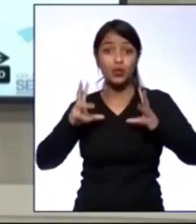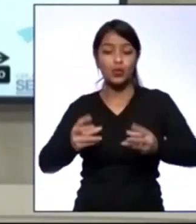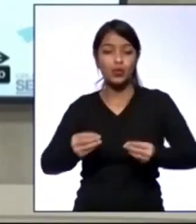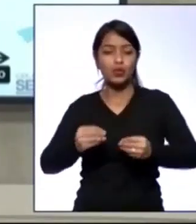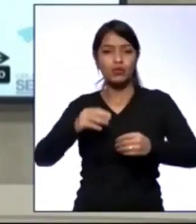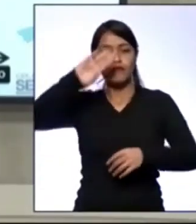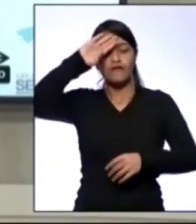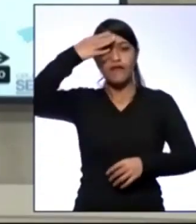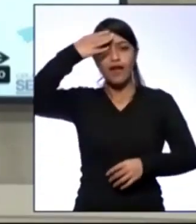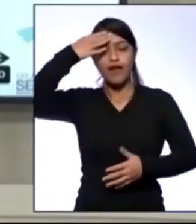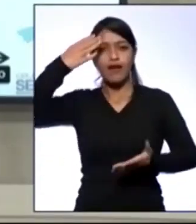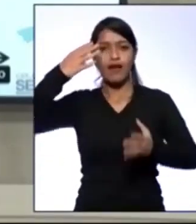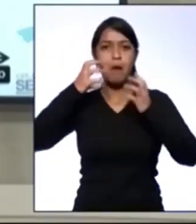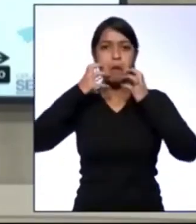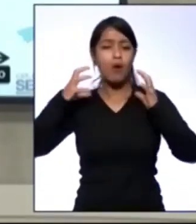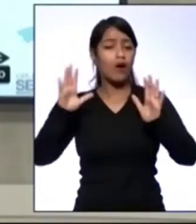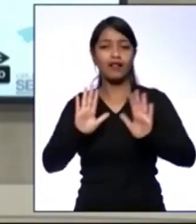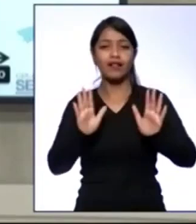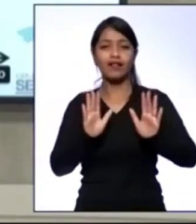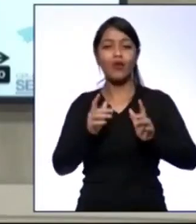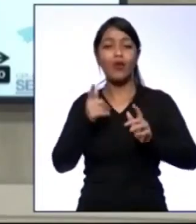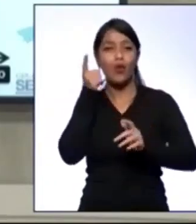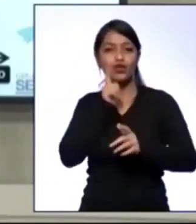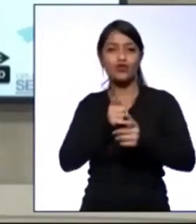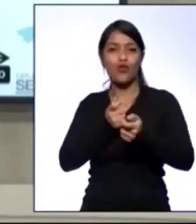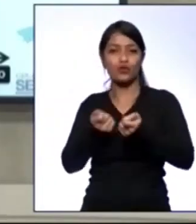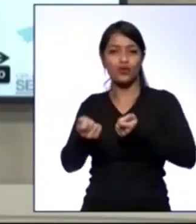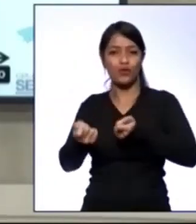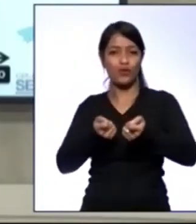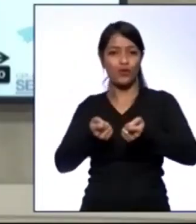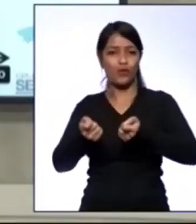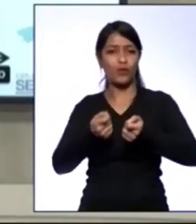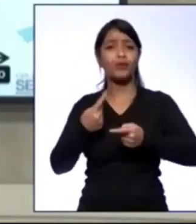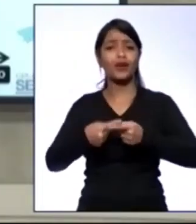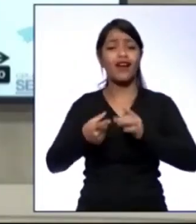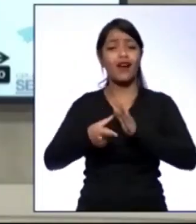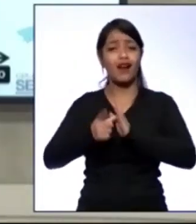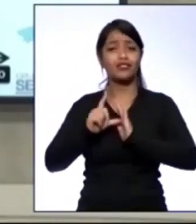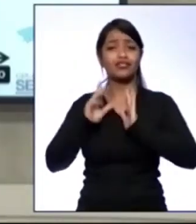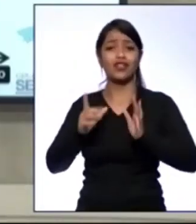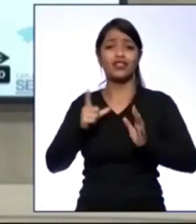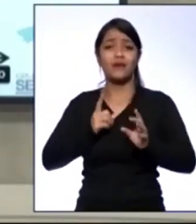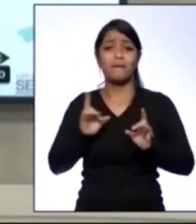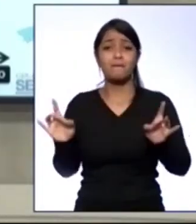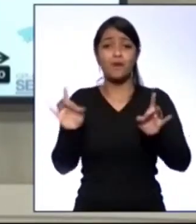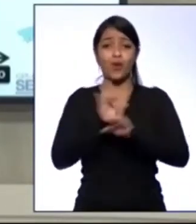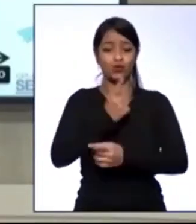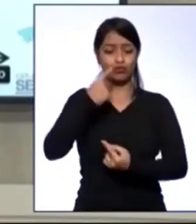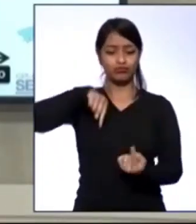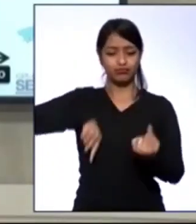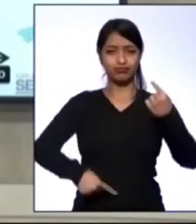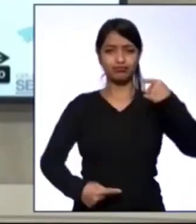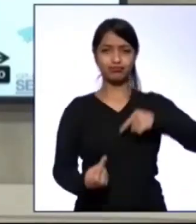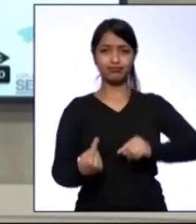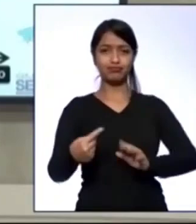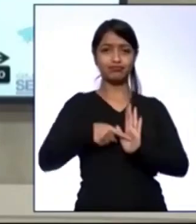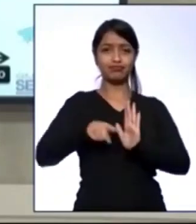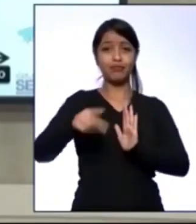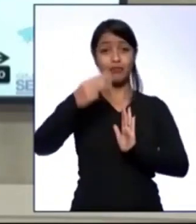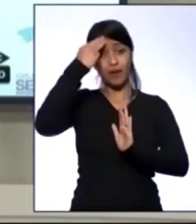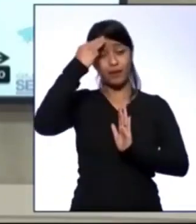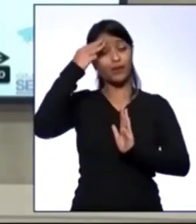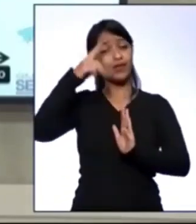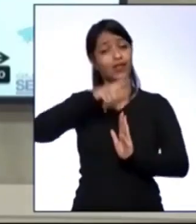houve o controle da doença. Por quê? Porque você já tinha uma memória imunológica. Tudo